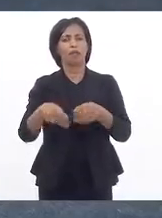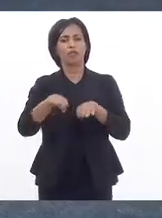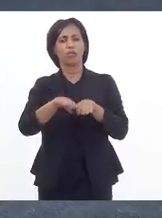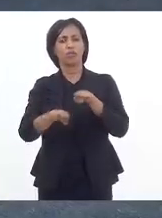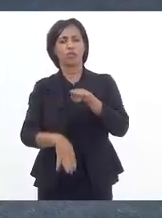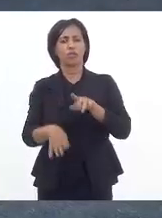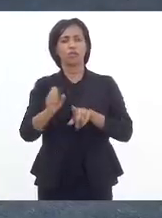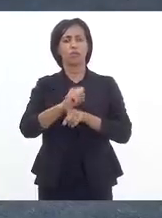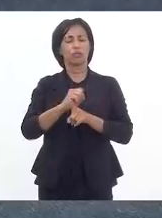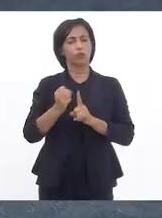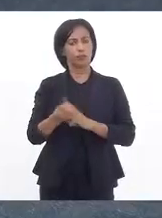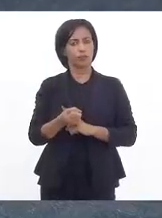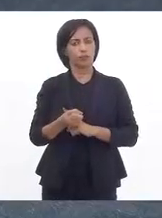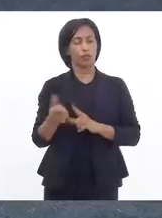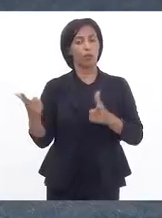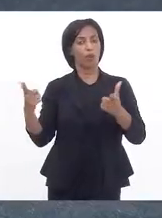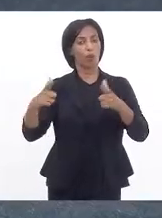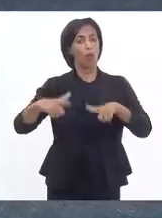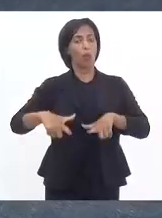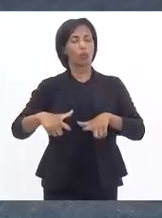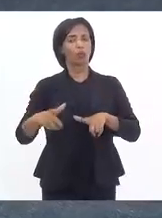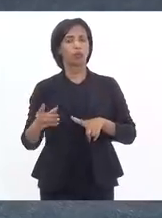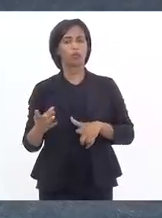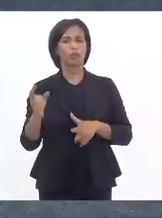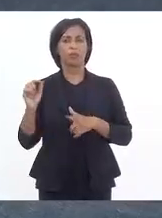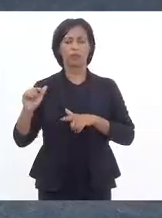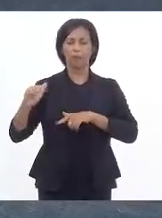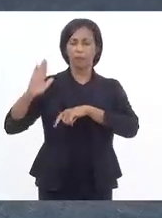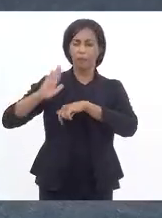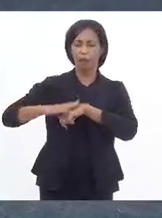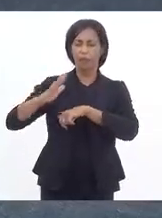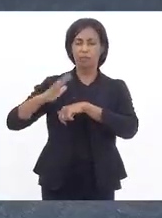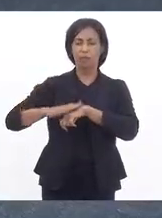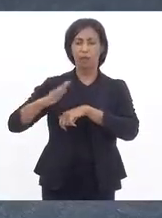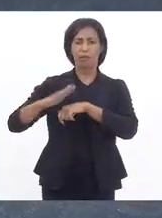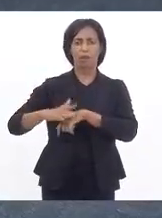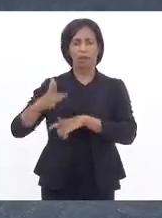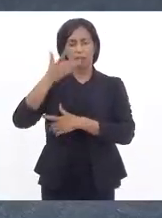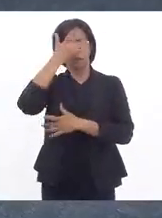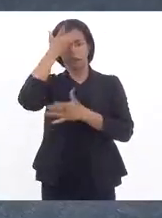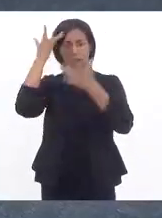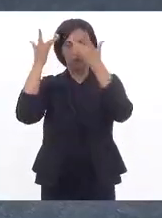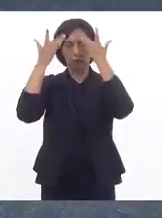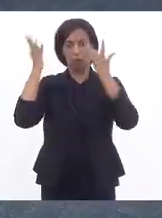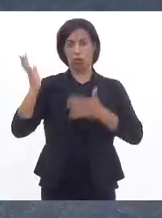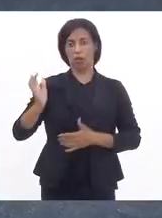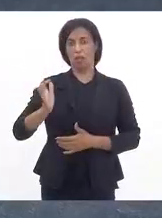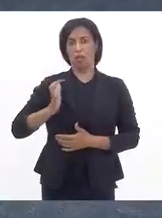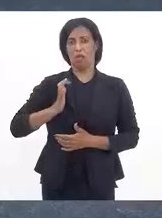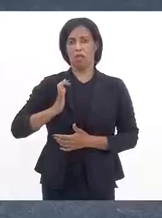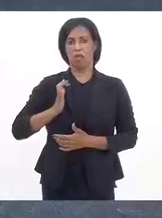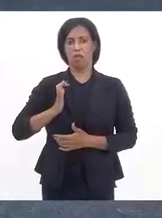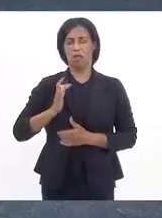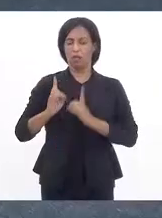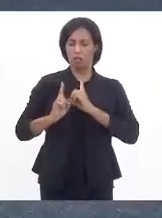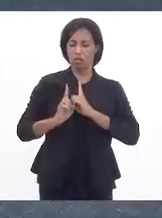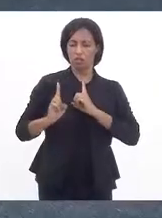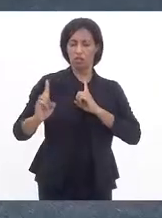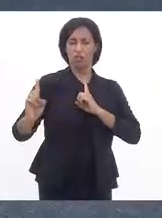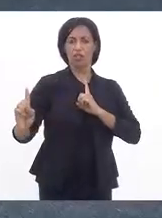desigualdade social onde você coloca cada vez mais aquelas pessoas que são ricas